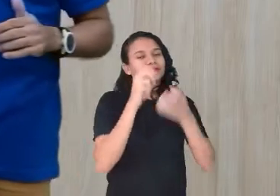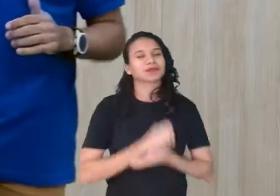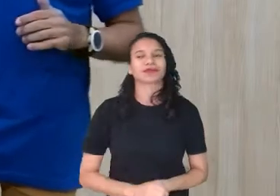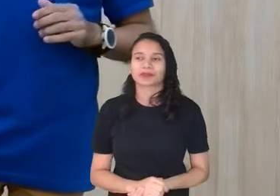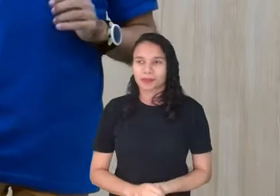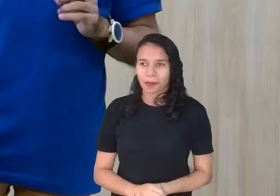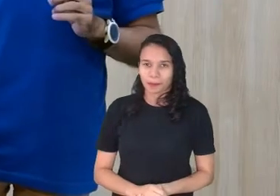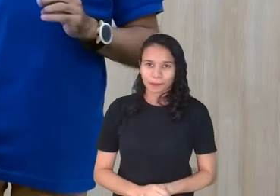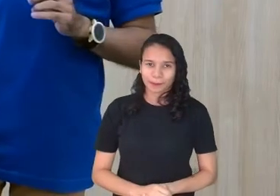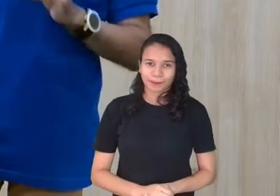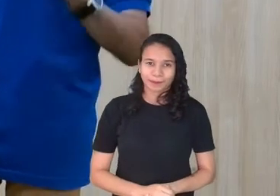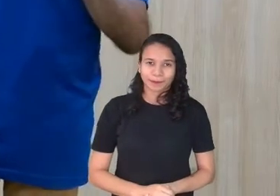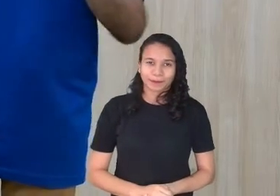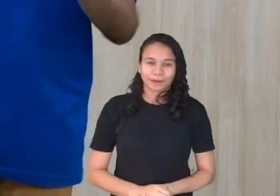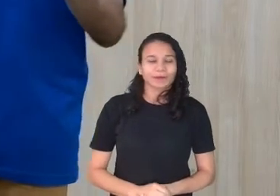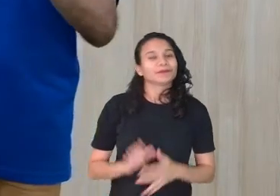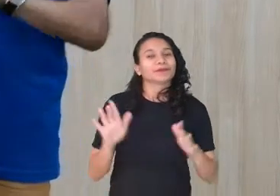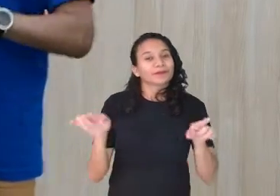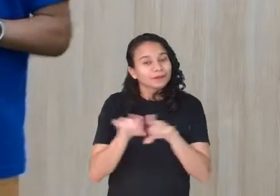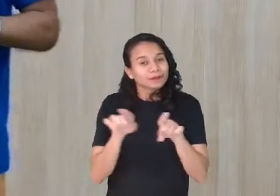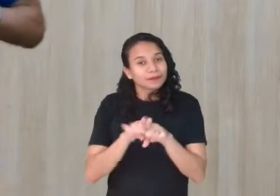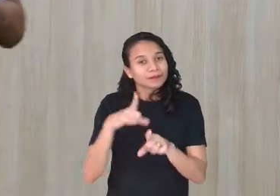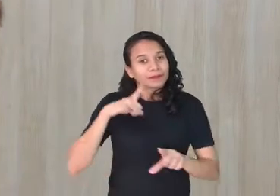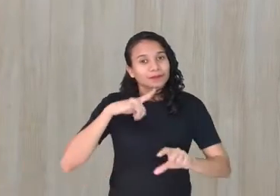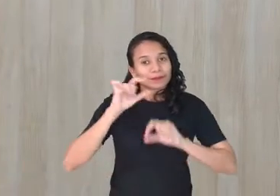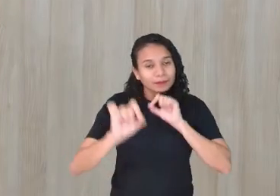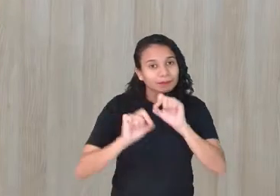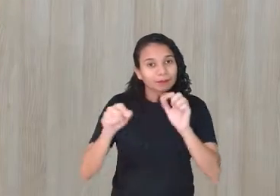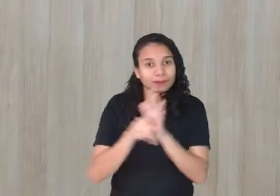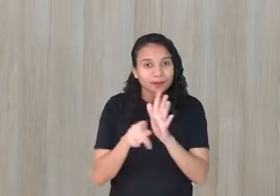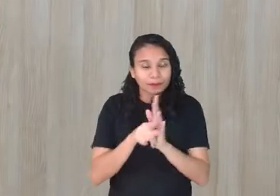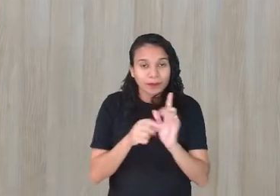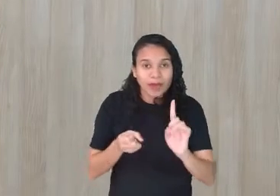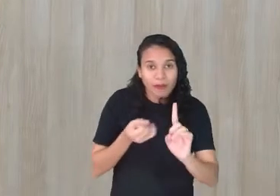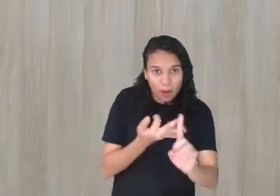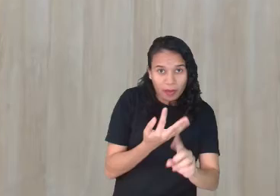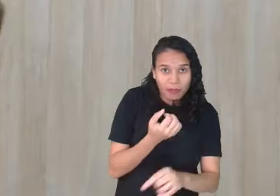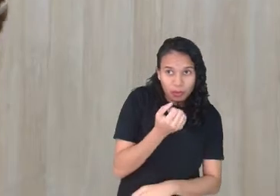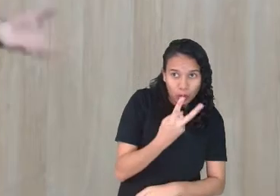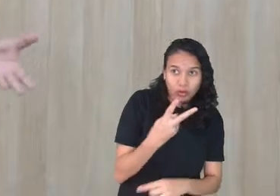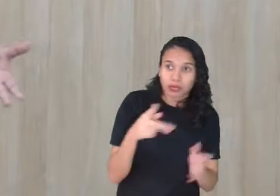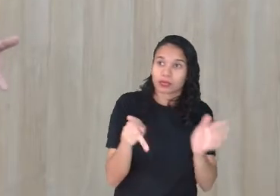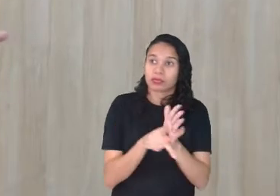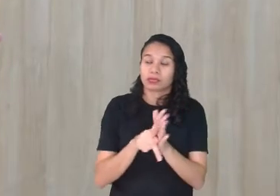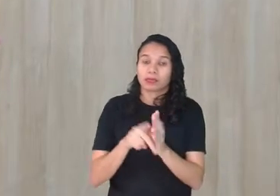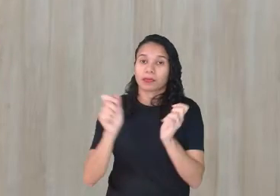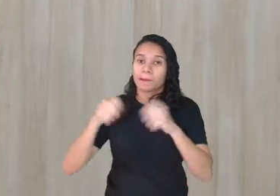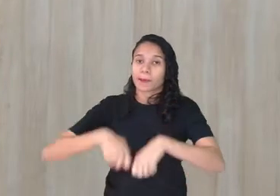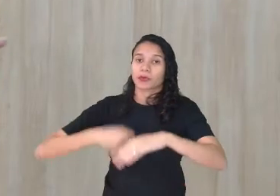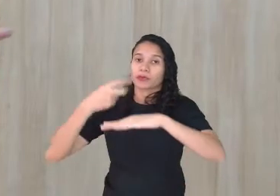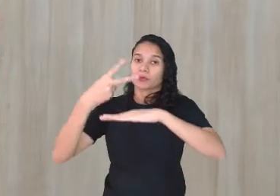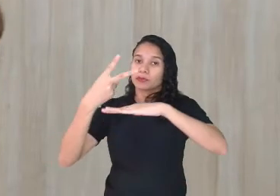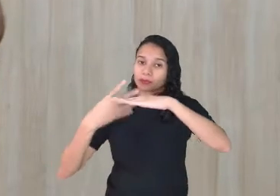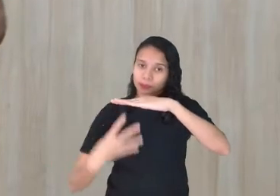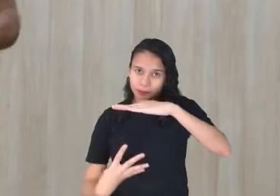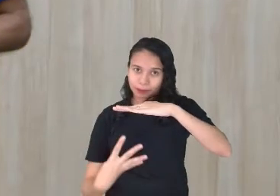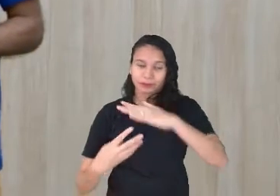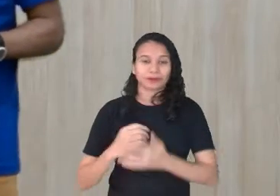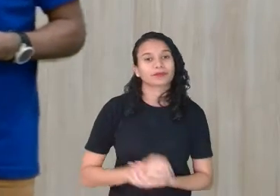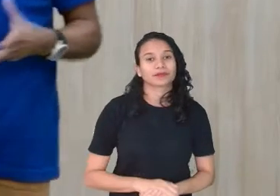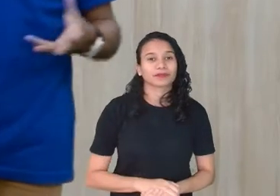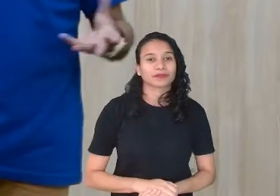Tá bom? Também eu tenho aqui os casos favoráveis 2 e os casos possíveis é igual a 4. 2 em